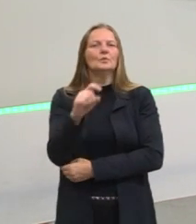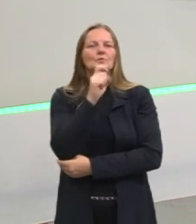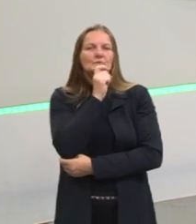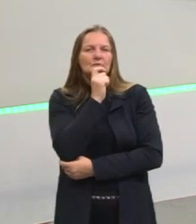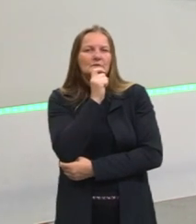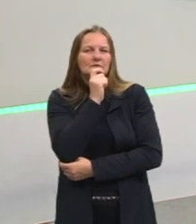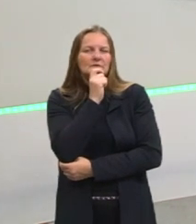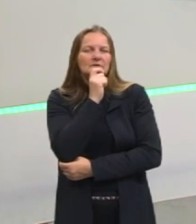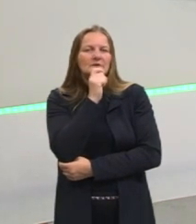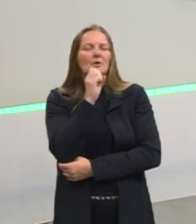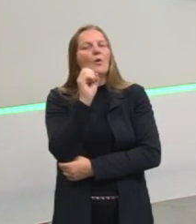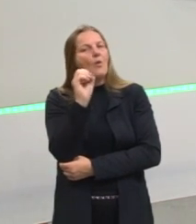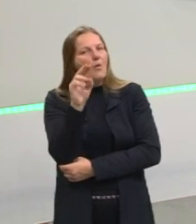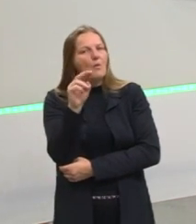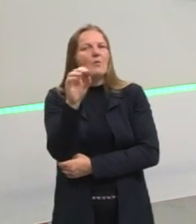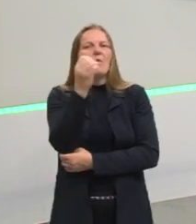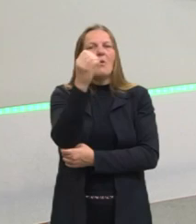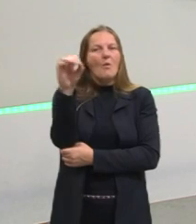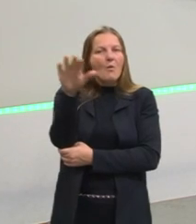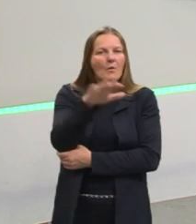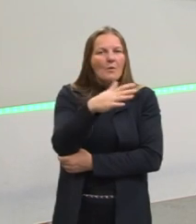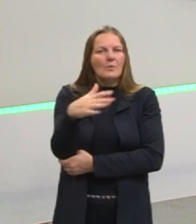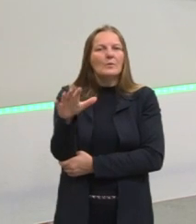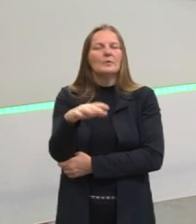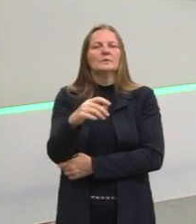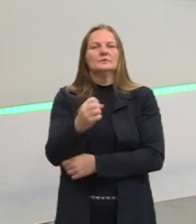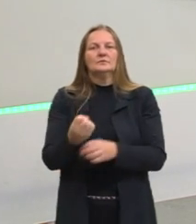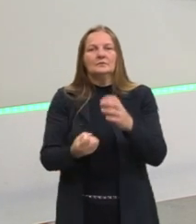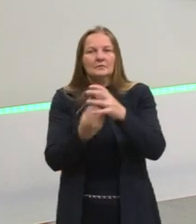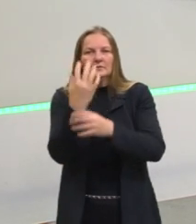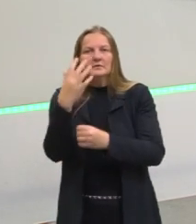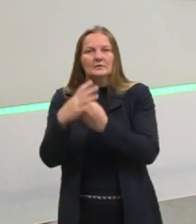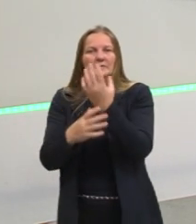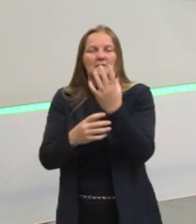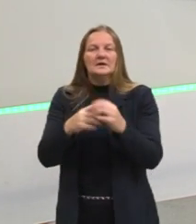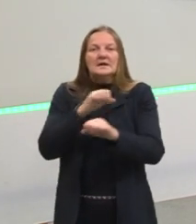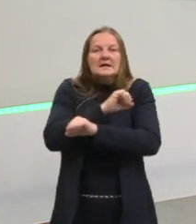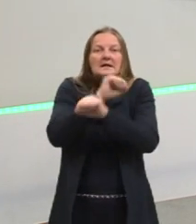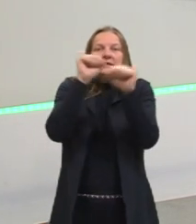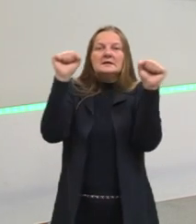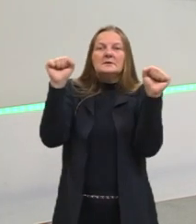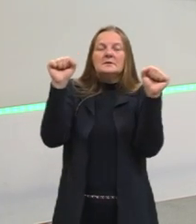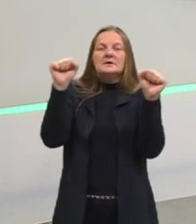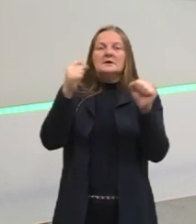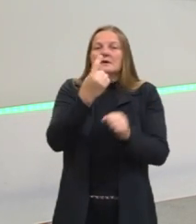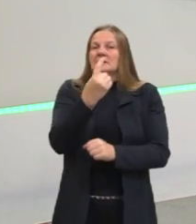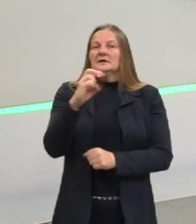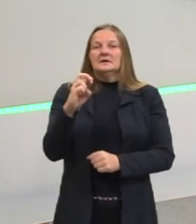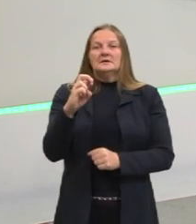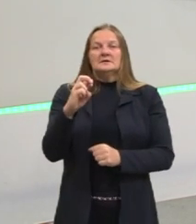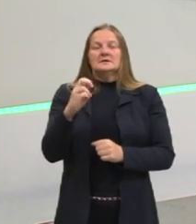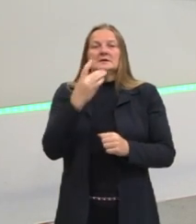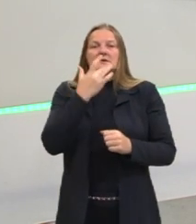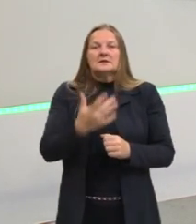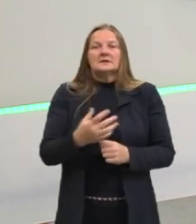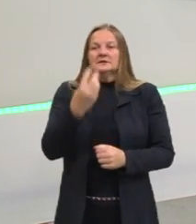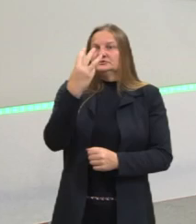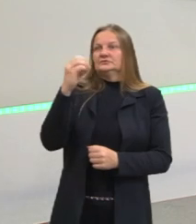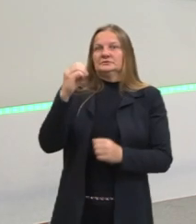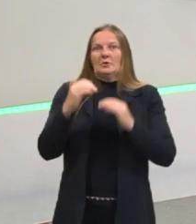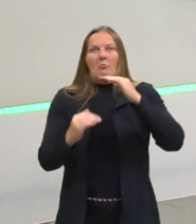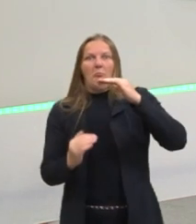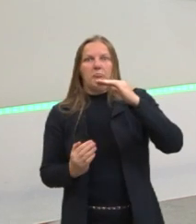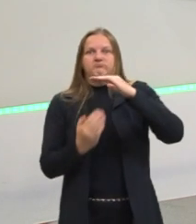desculpa outono e Primavera nós vamos ter a variação térmica muito grande né de manhã amanhece com 15 graus e detalhe já tá